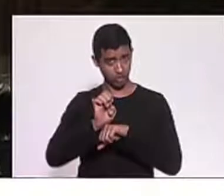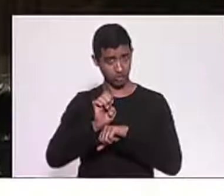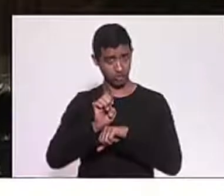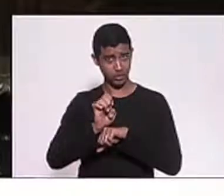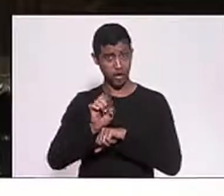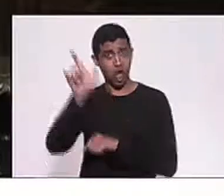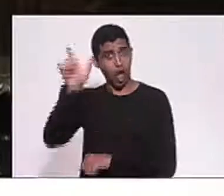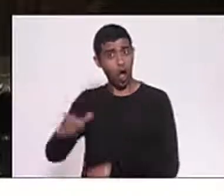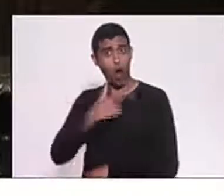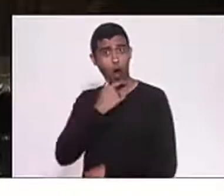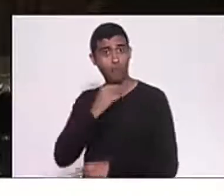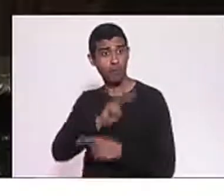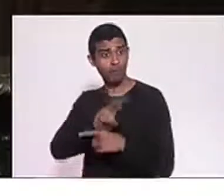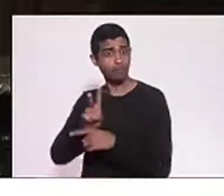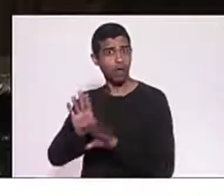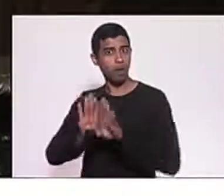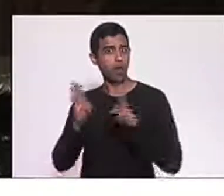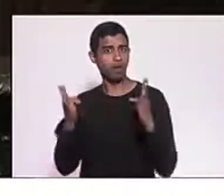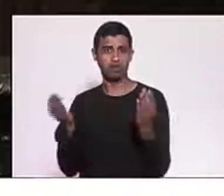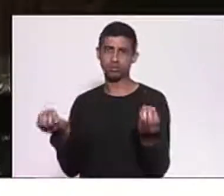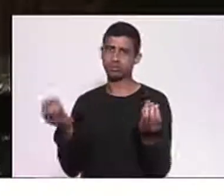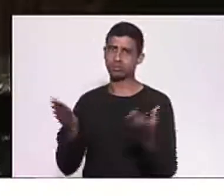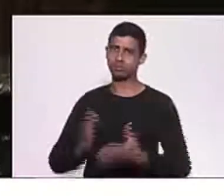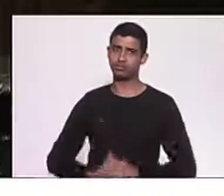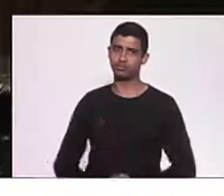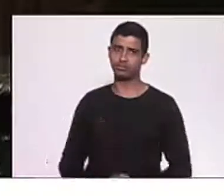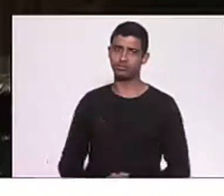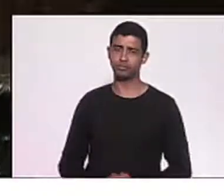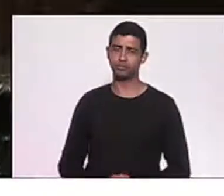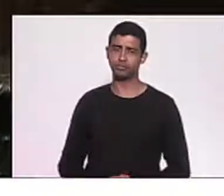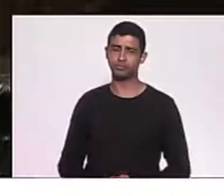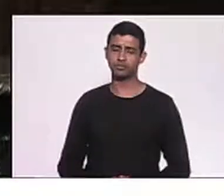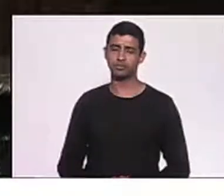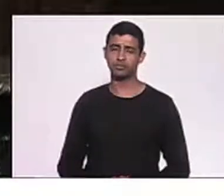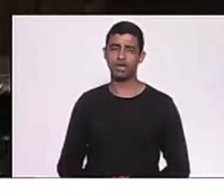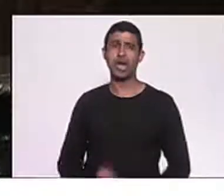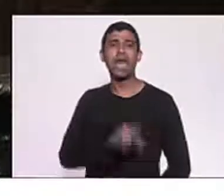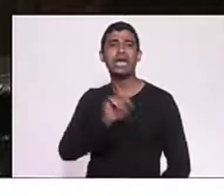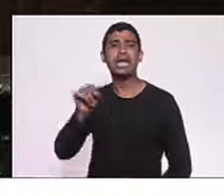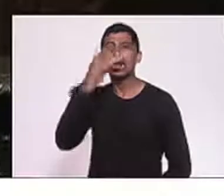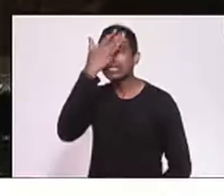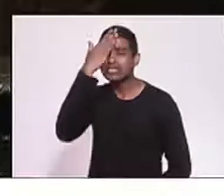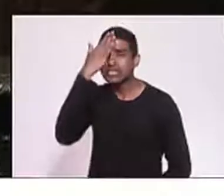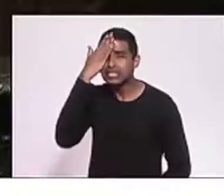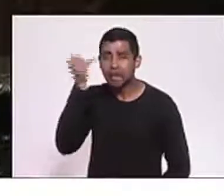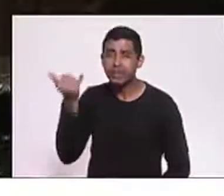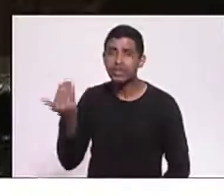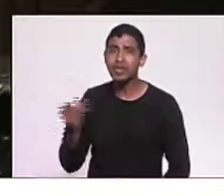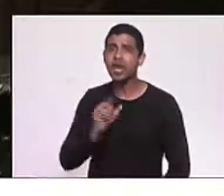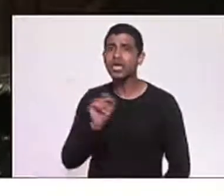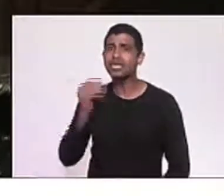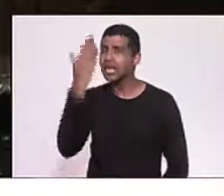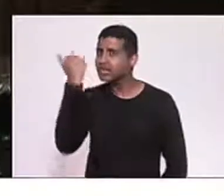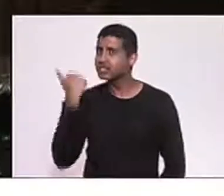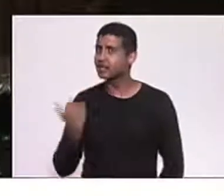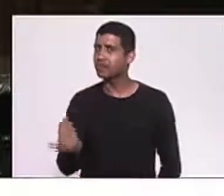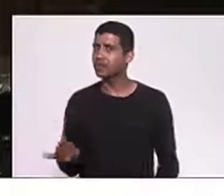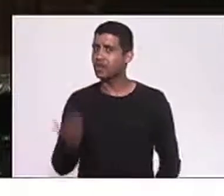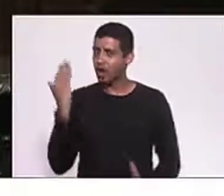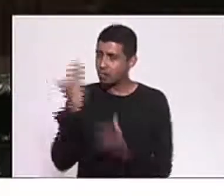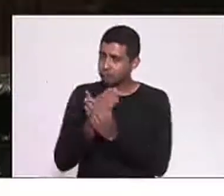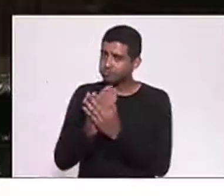porteiro. Ora, então quem tinha conhecimento desse